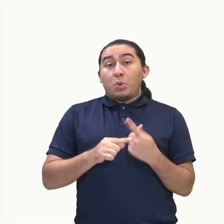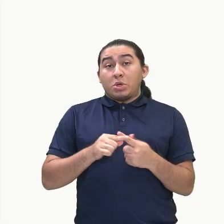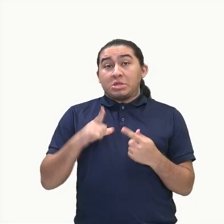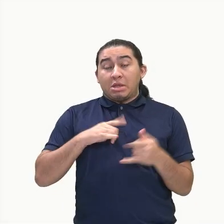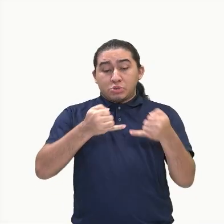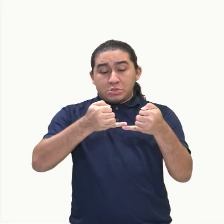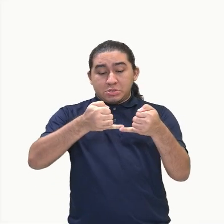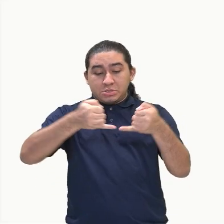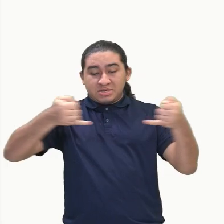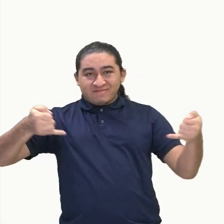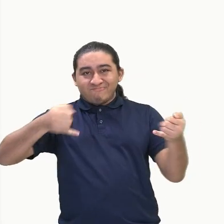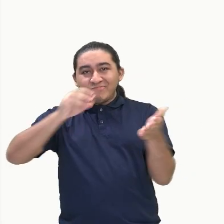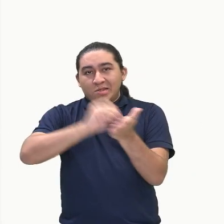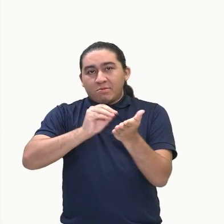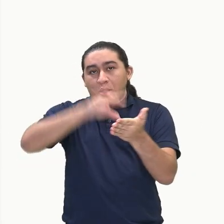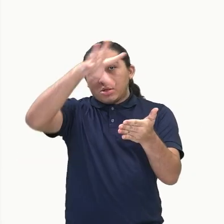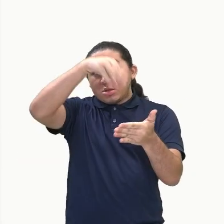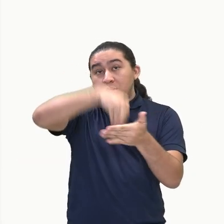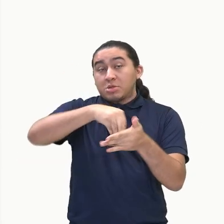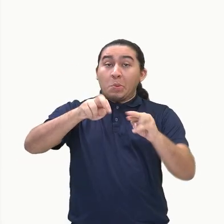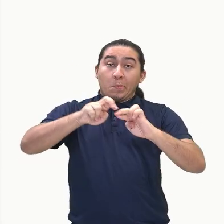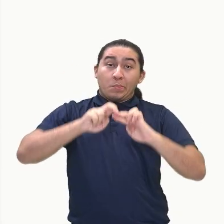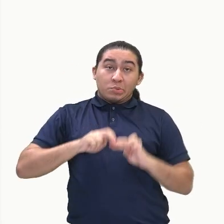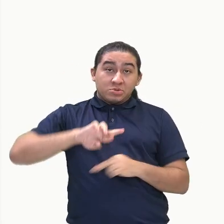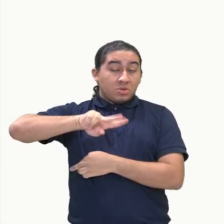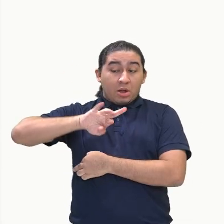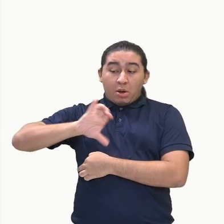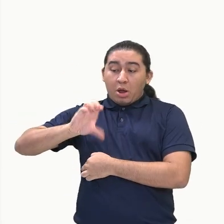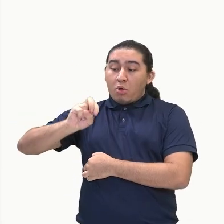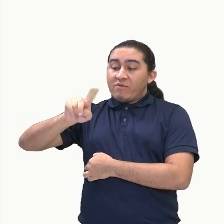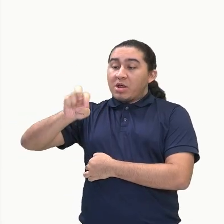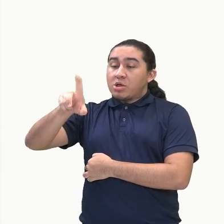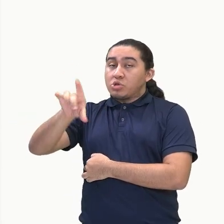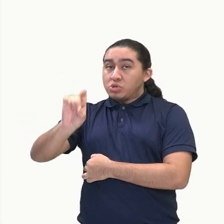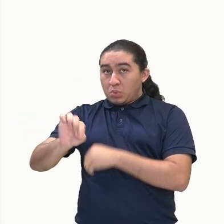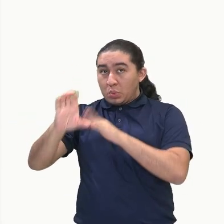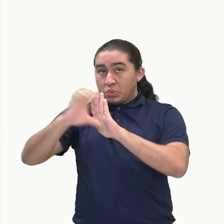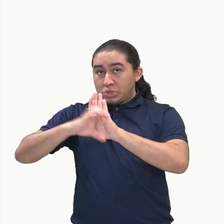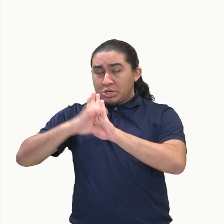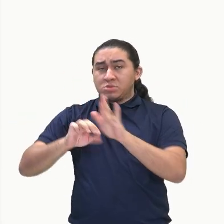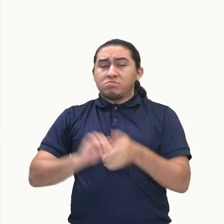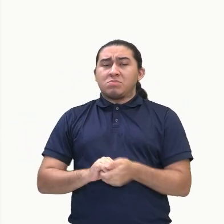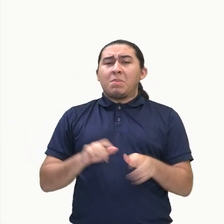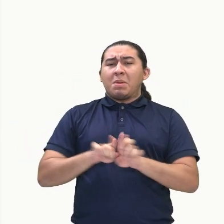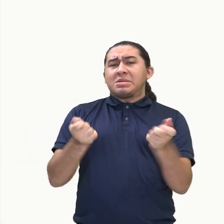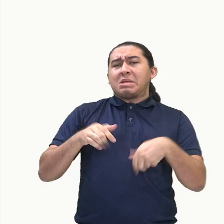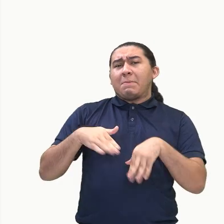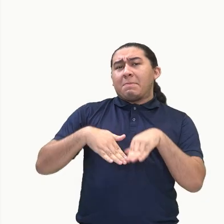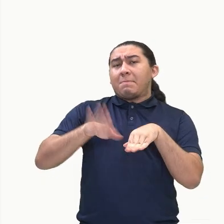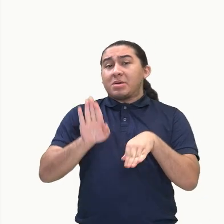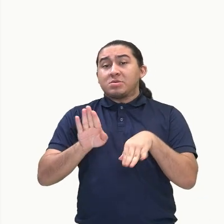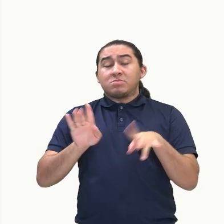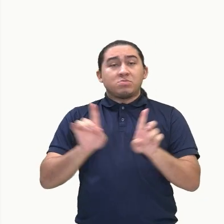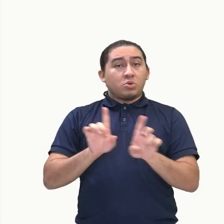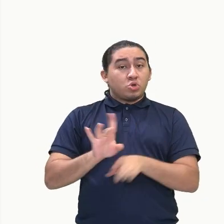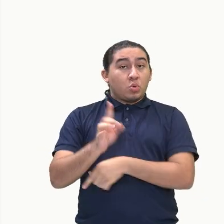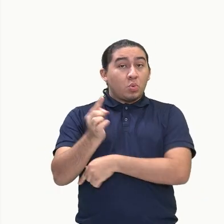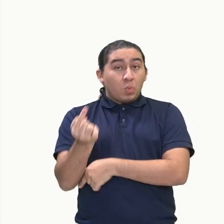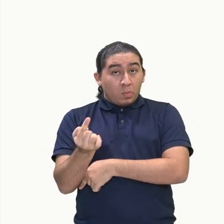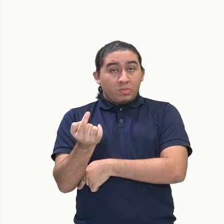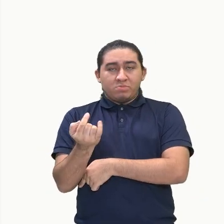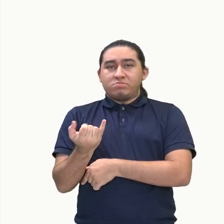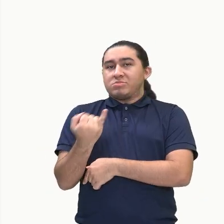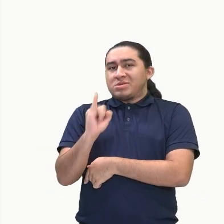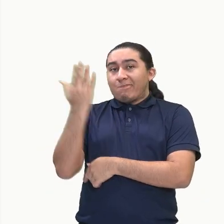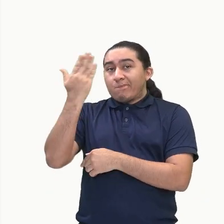convexo. Professor, preciso mais de uma? Não, só preciso de uma. A matemática ela tem disso. Se eu quero provar que algo